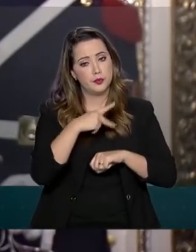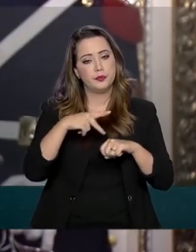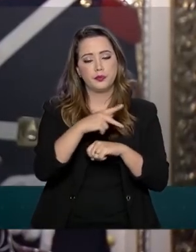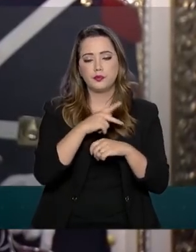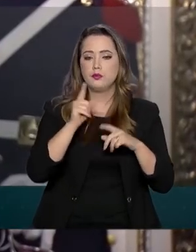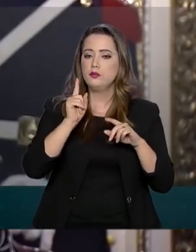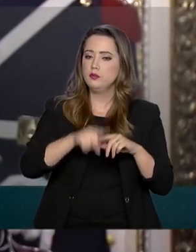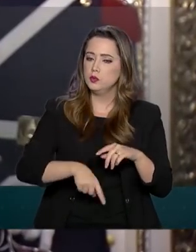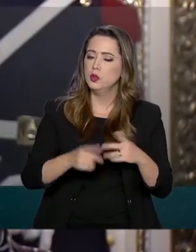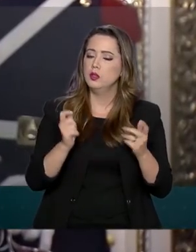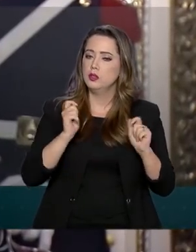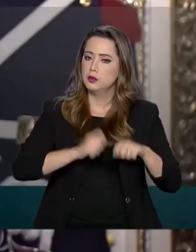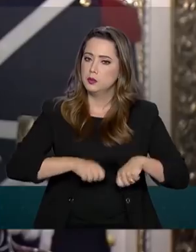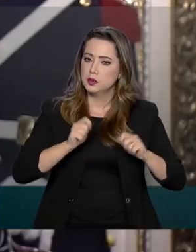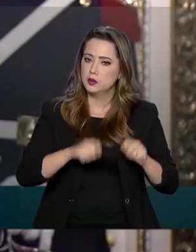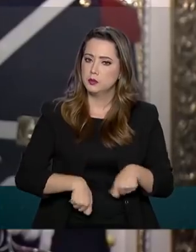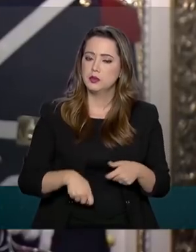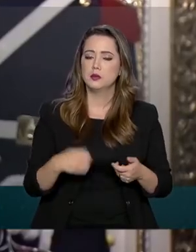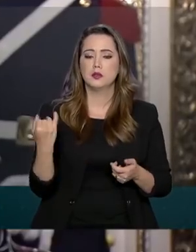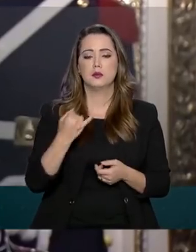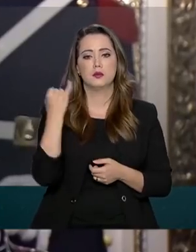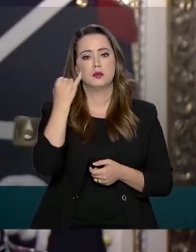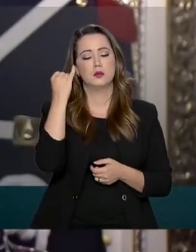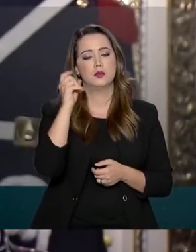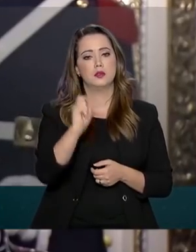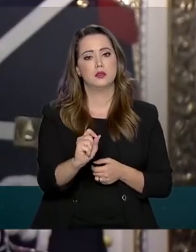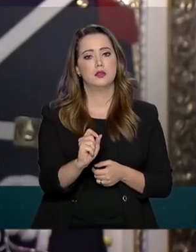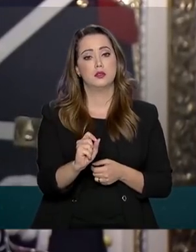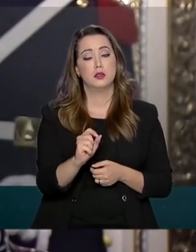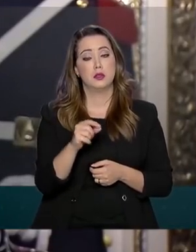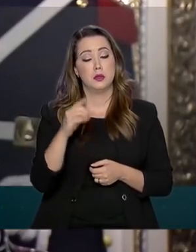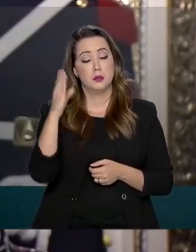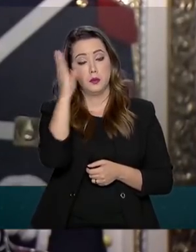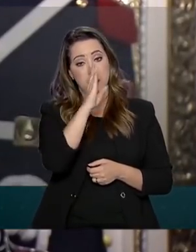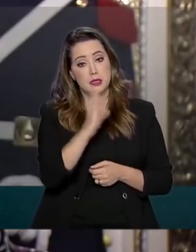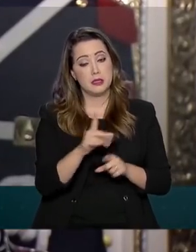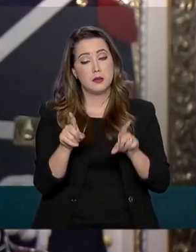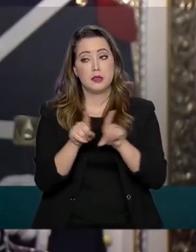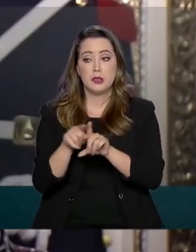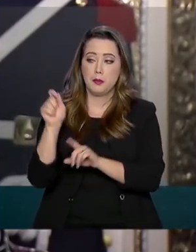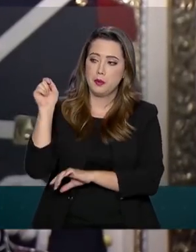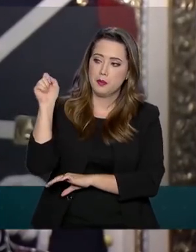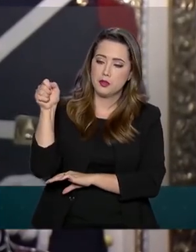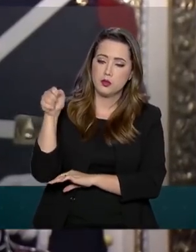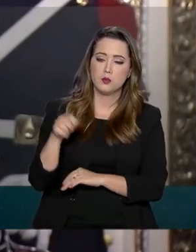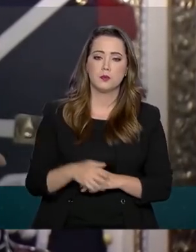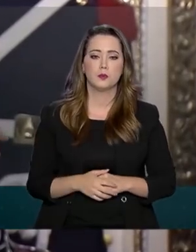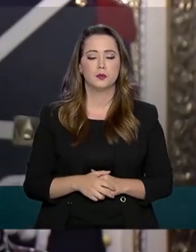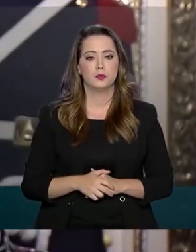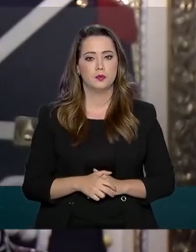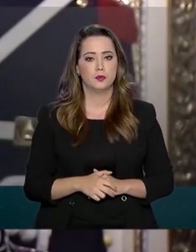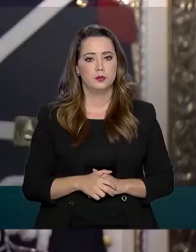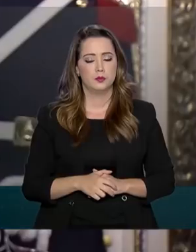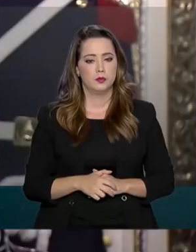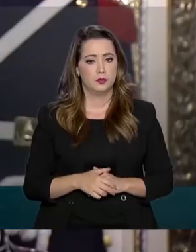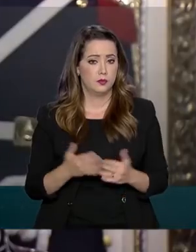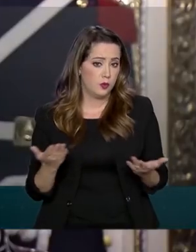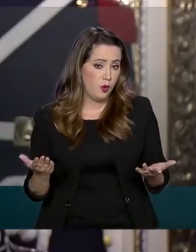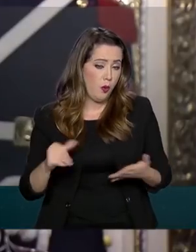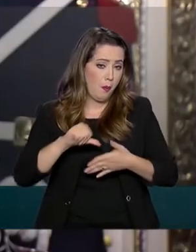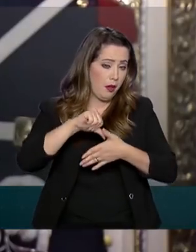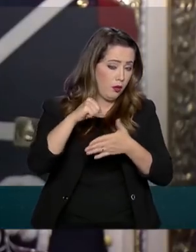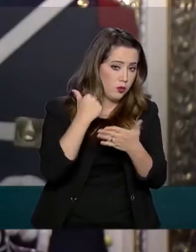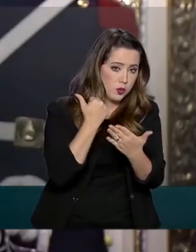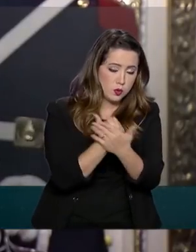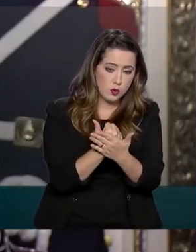ser uma coisa realmente muito boa, tanto para os brasileiros quanto para os argentinos. O